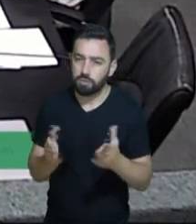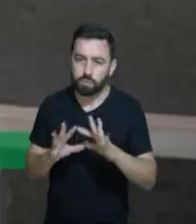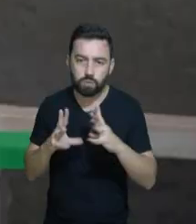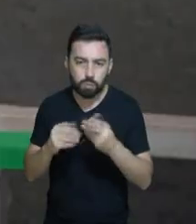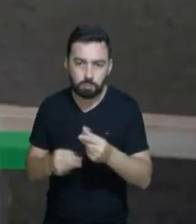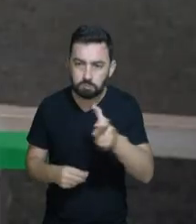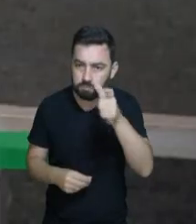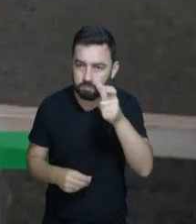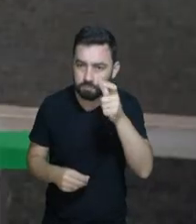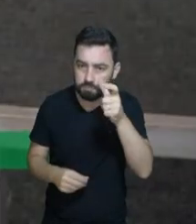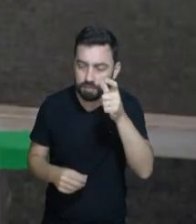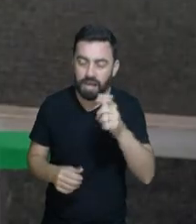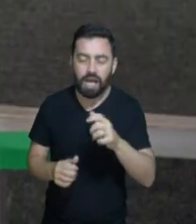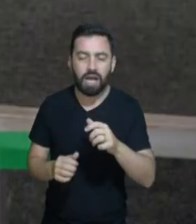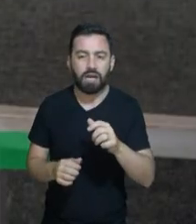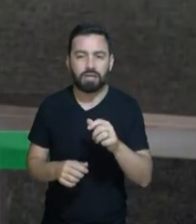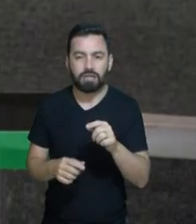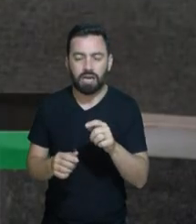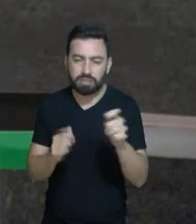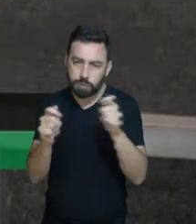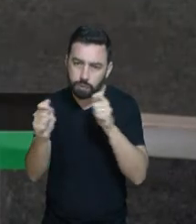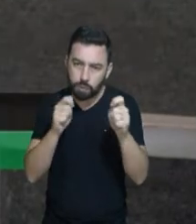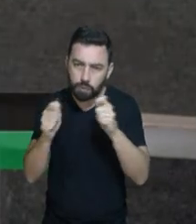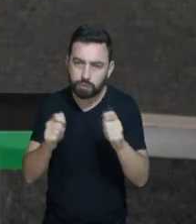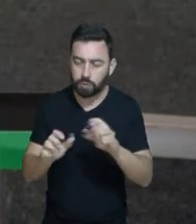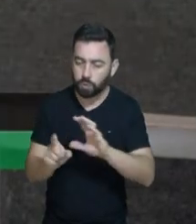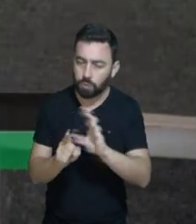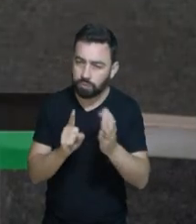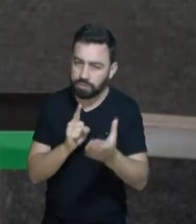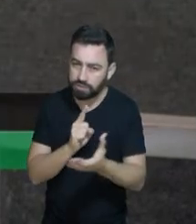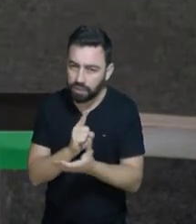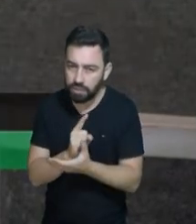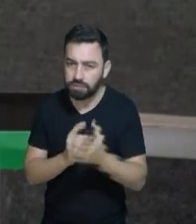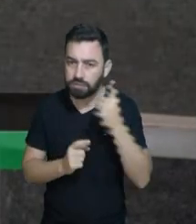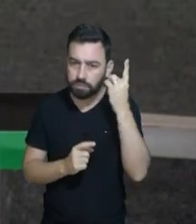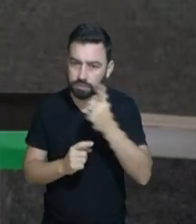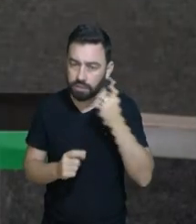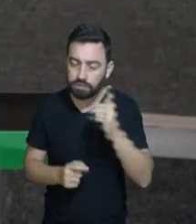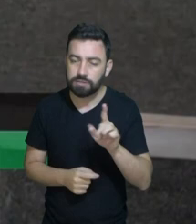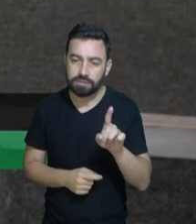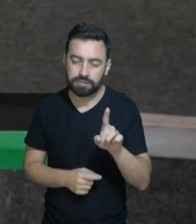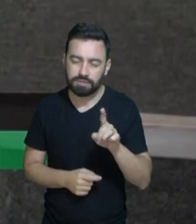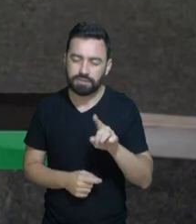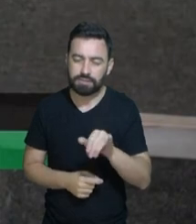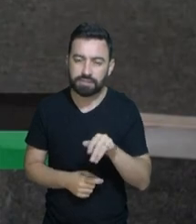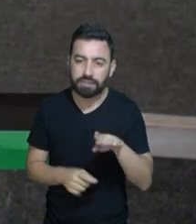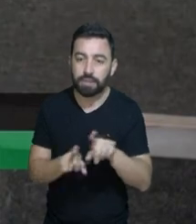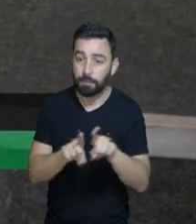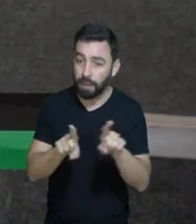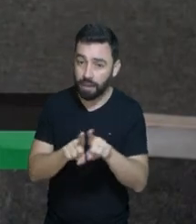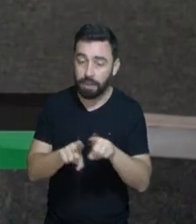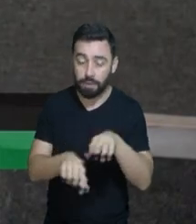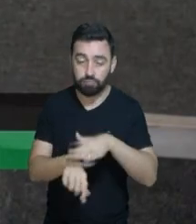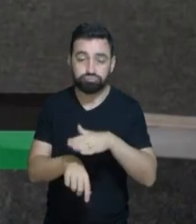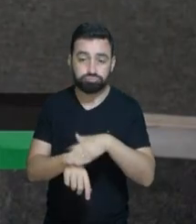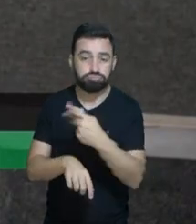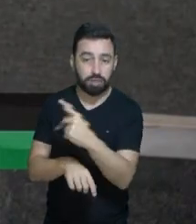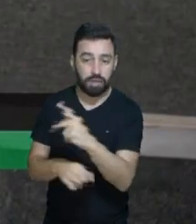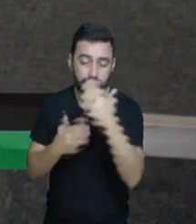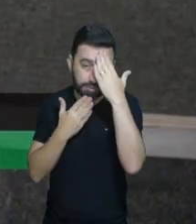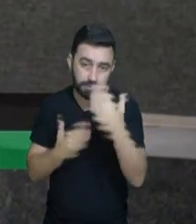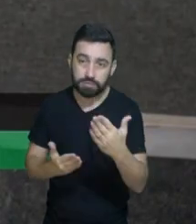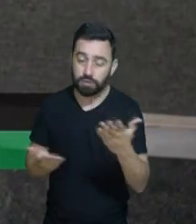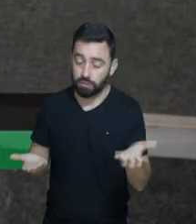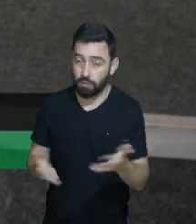assessores comunidade colegas deputados Deputado zili relator da matéria meu agradecimento por fazer um voto